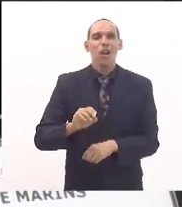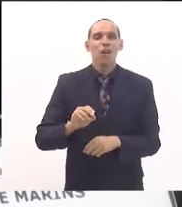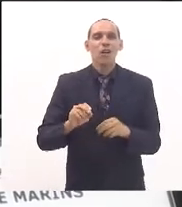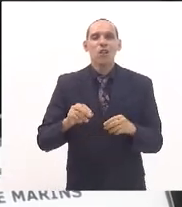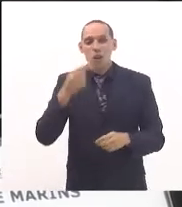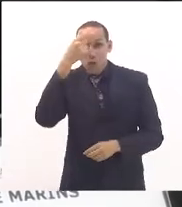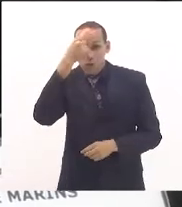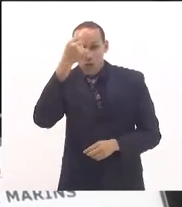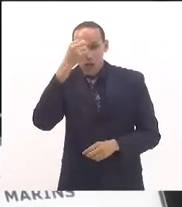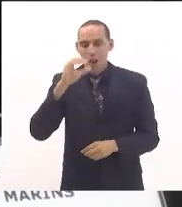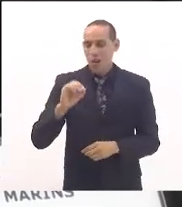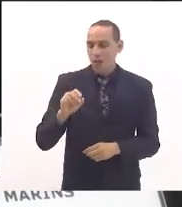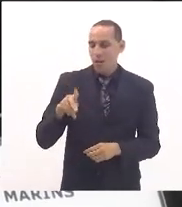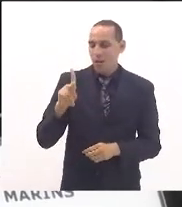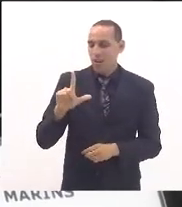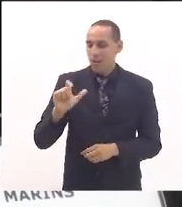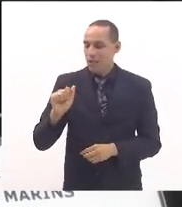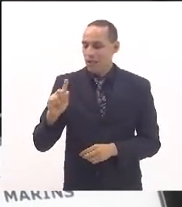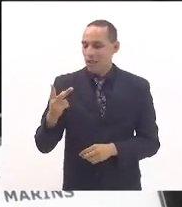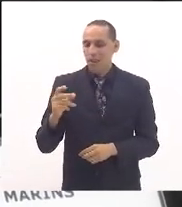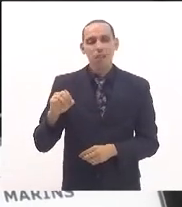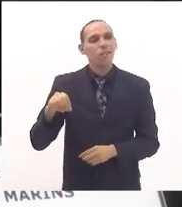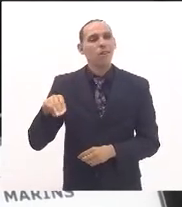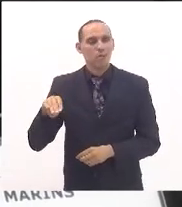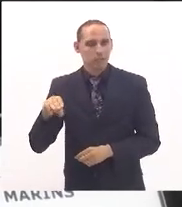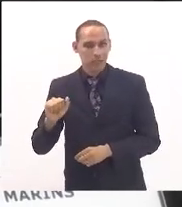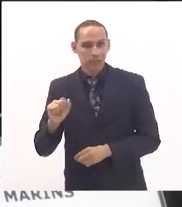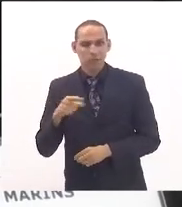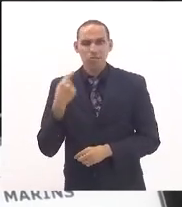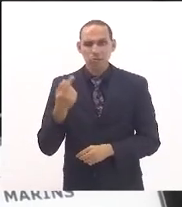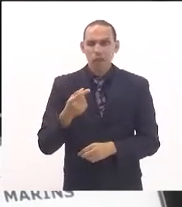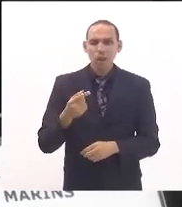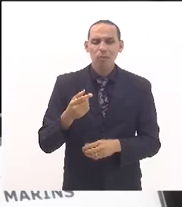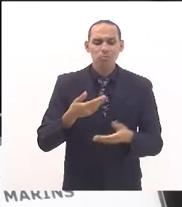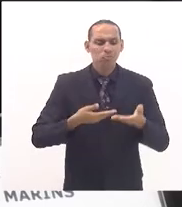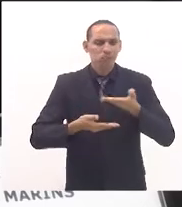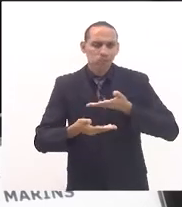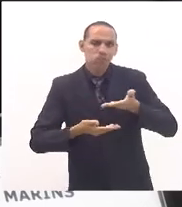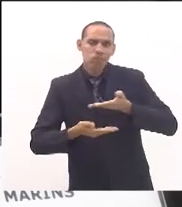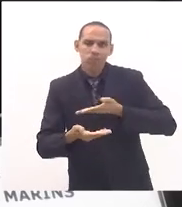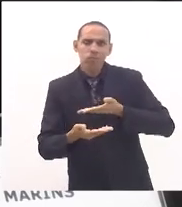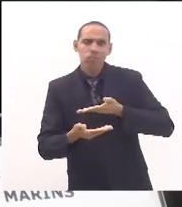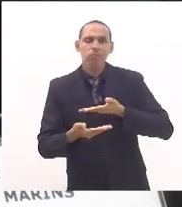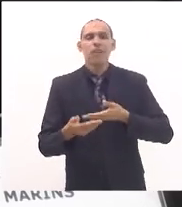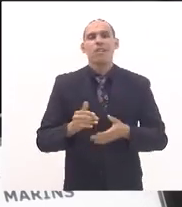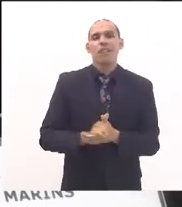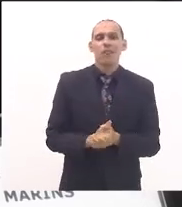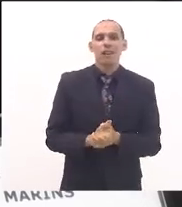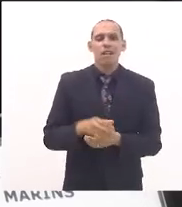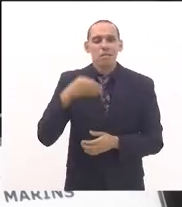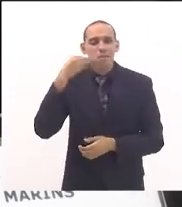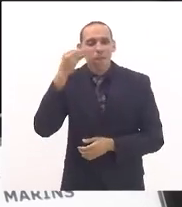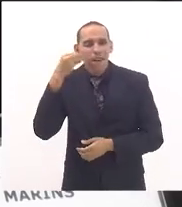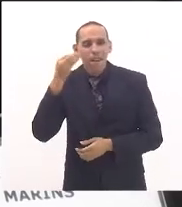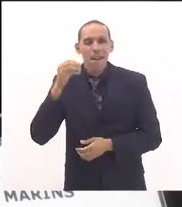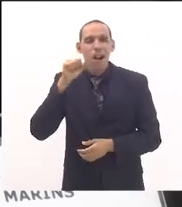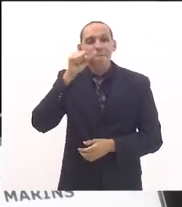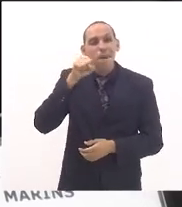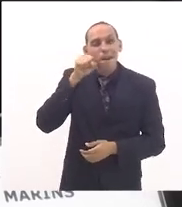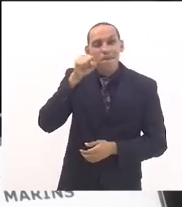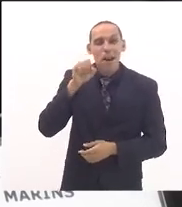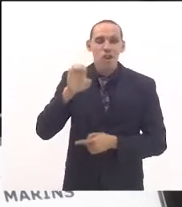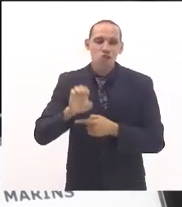onde estivemos fazendo troca de experiências e intercâmbio com senadores estaduais